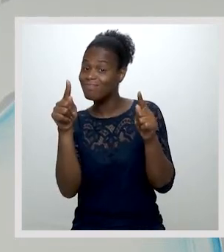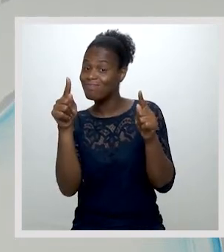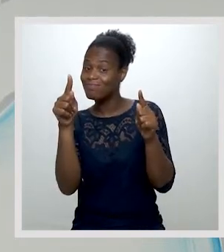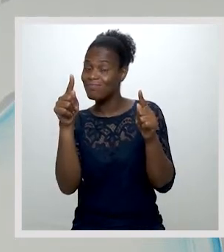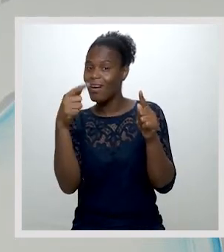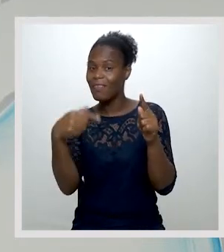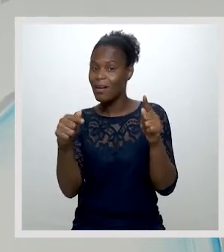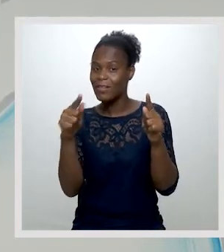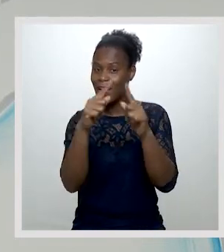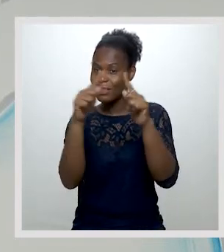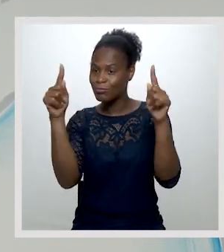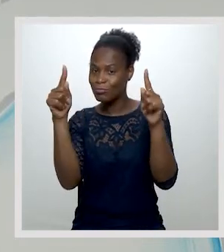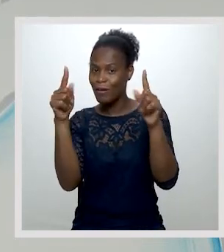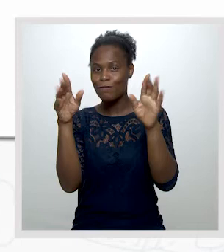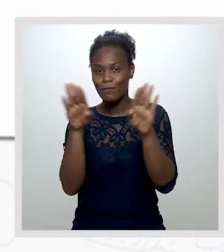linhas fechadas.